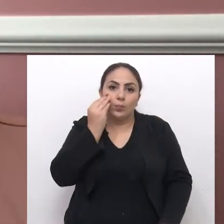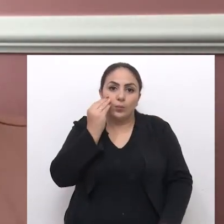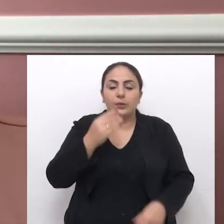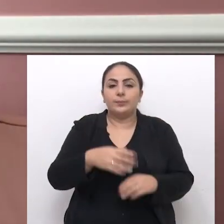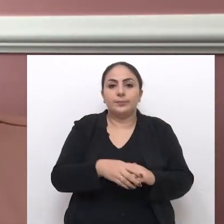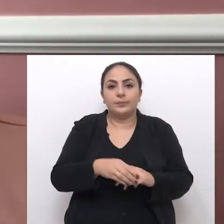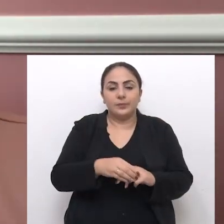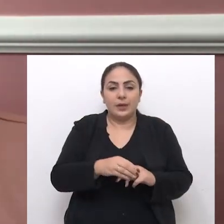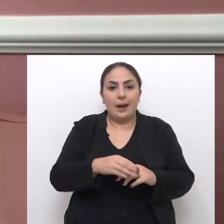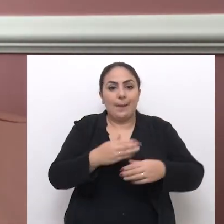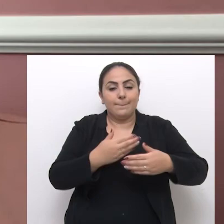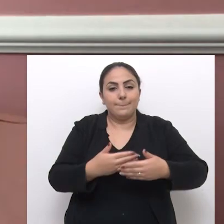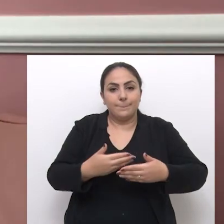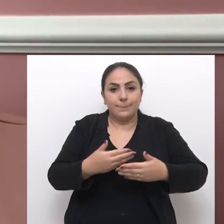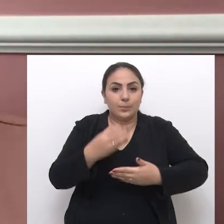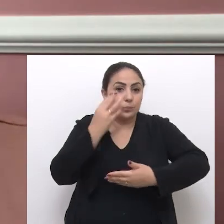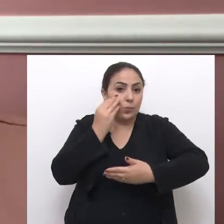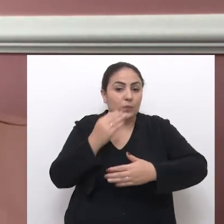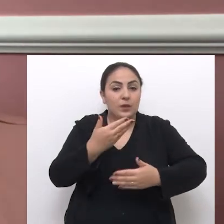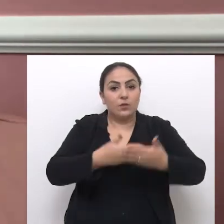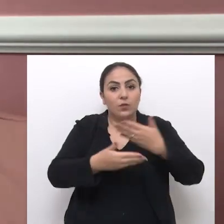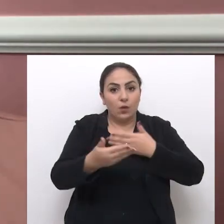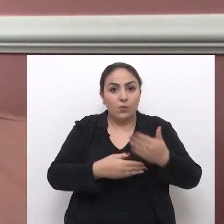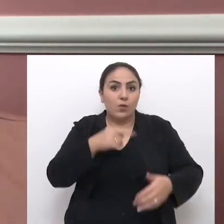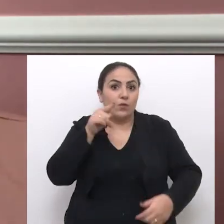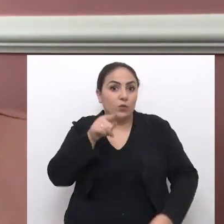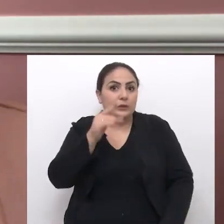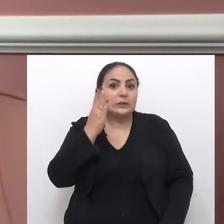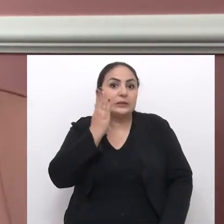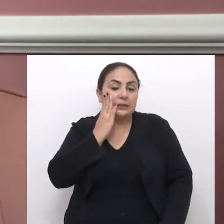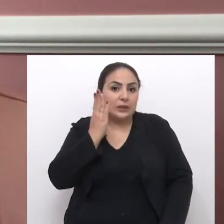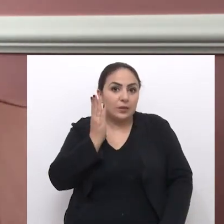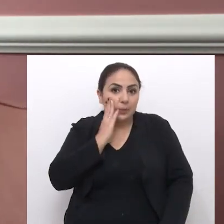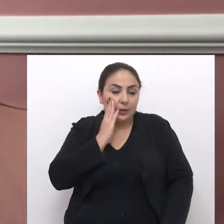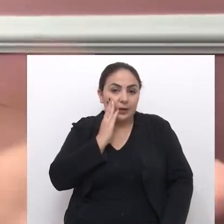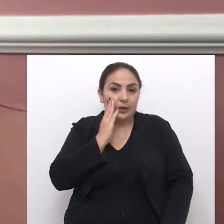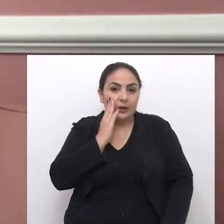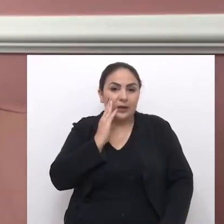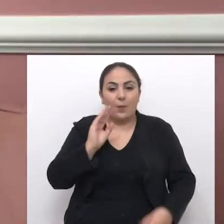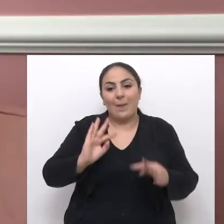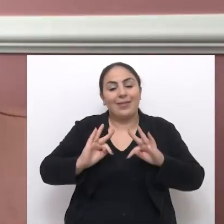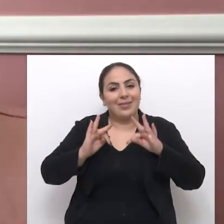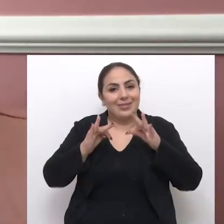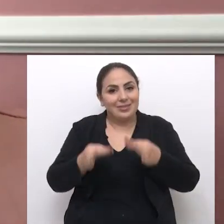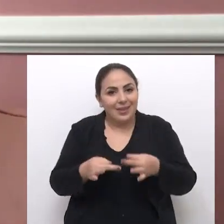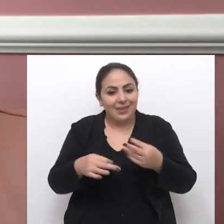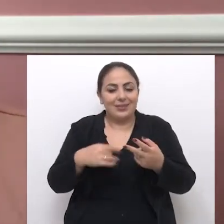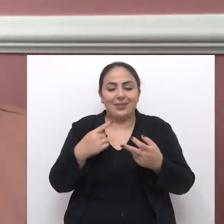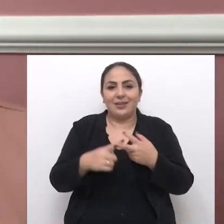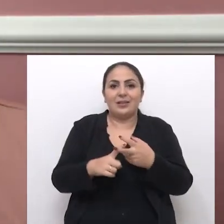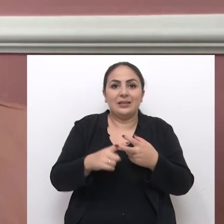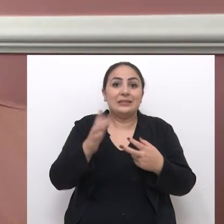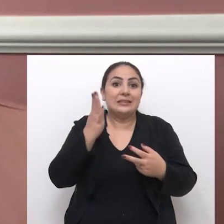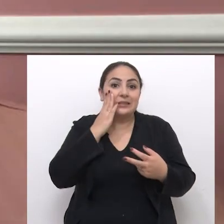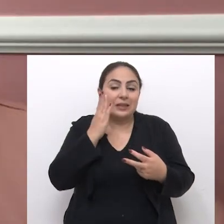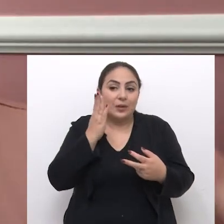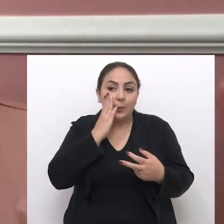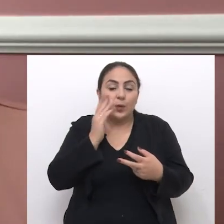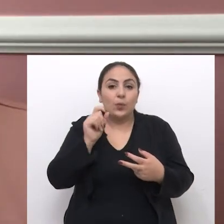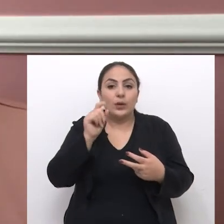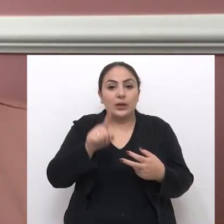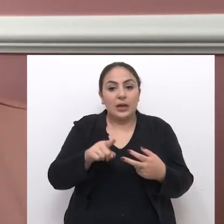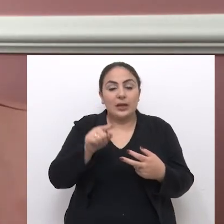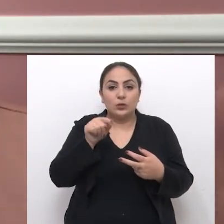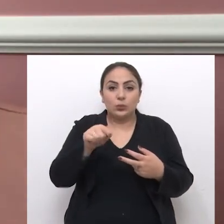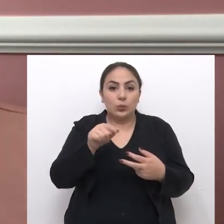amamentação, né? Amamentar envolve você saber, né, uma técnica, né,